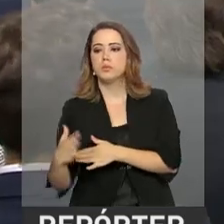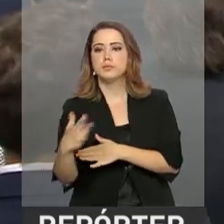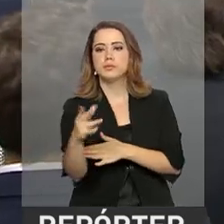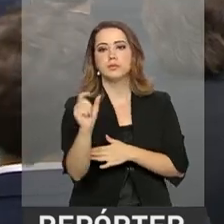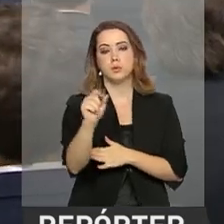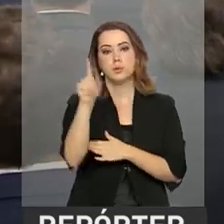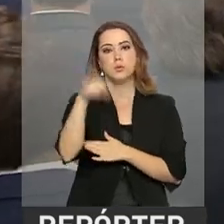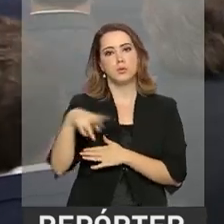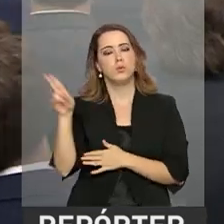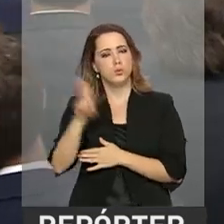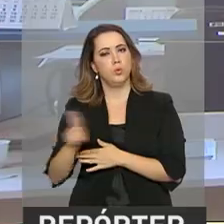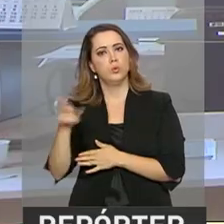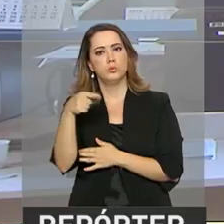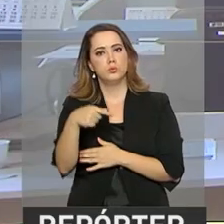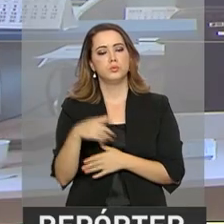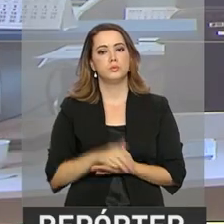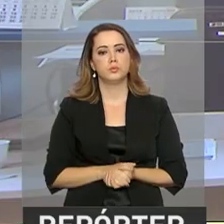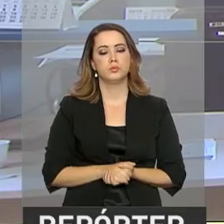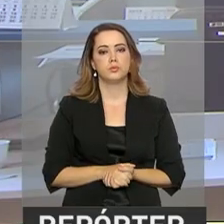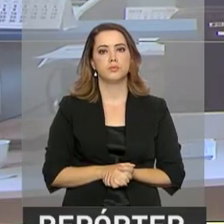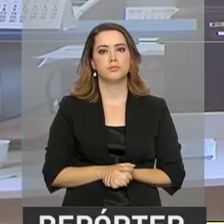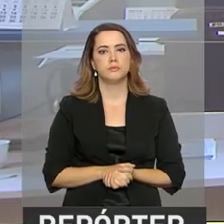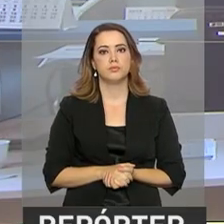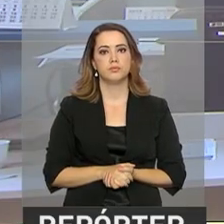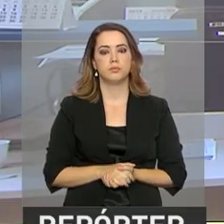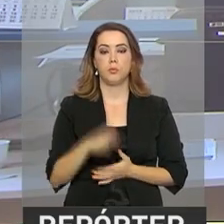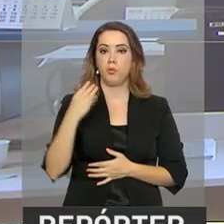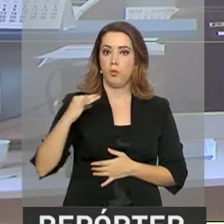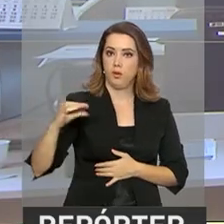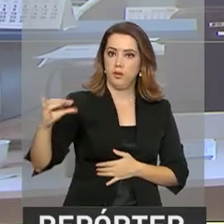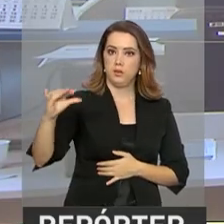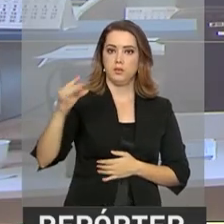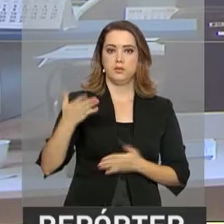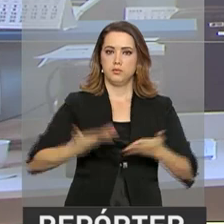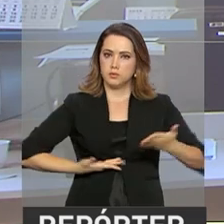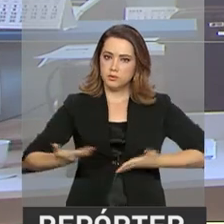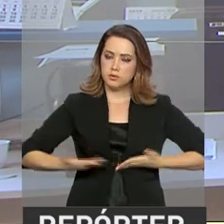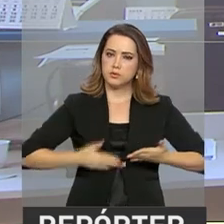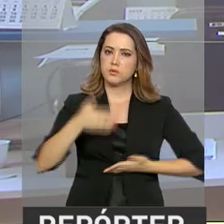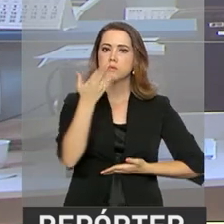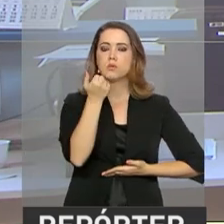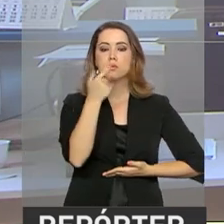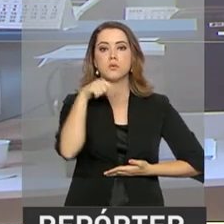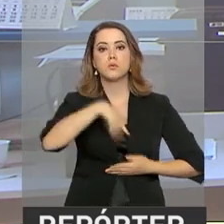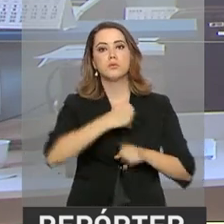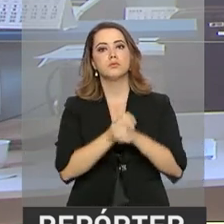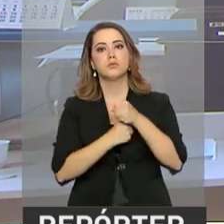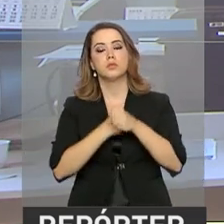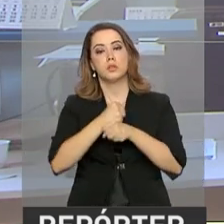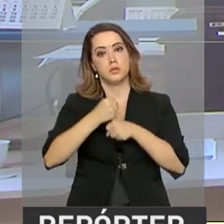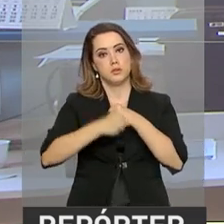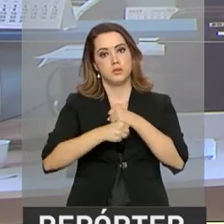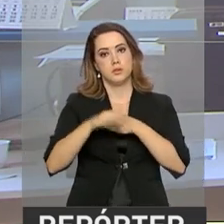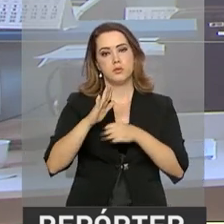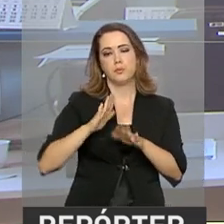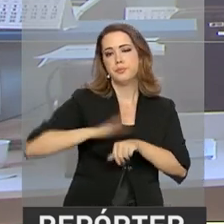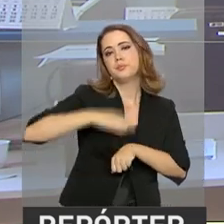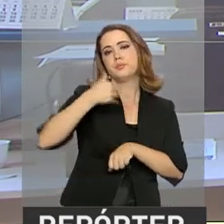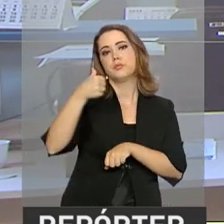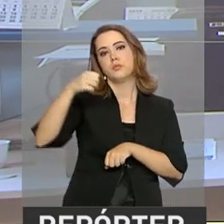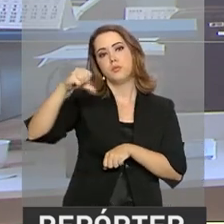para a nacionalidade. A ciência é serviço da alimentação. Esse ano, mais de 90 projetos